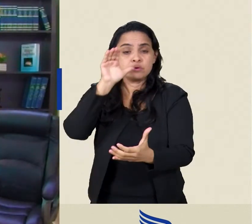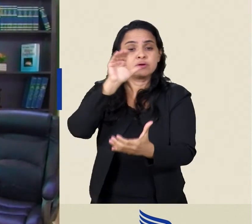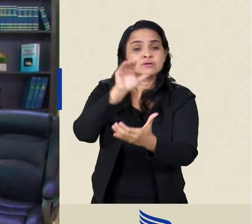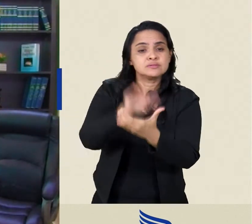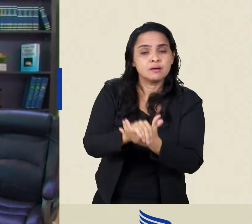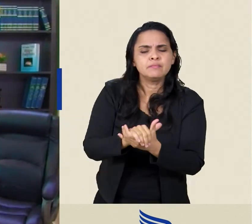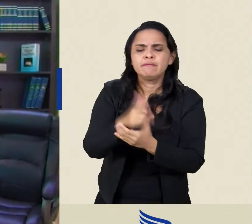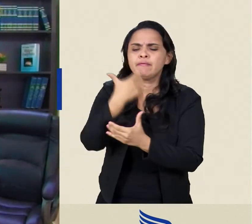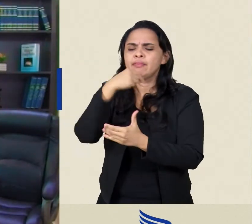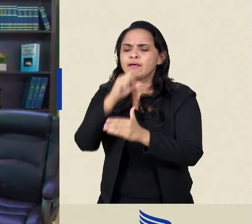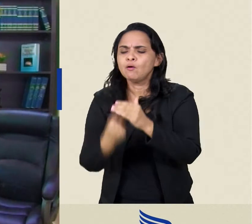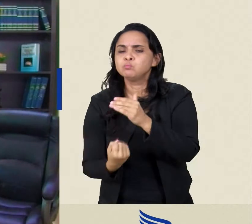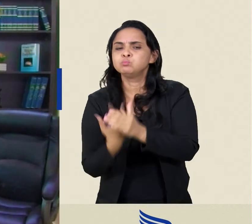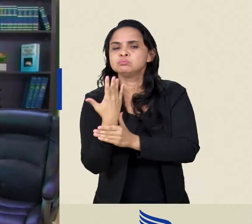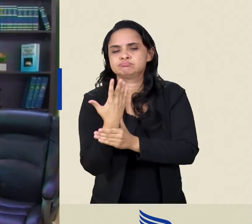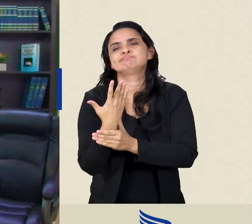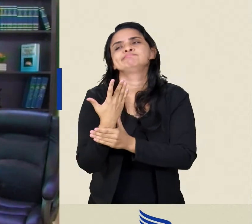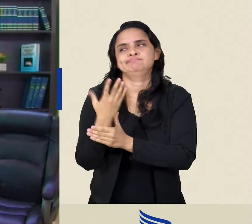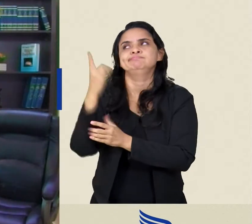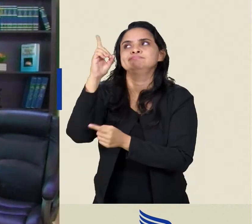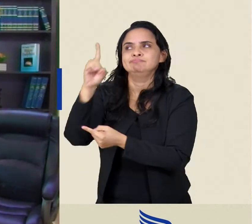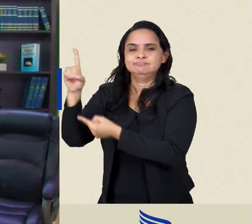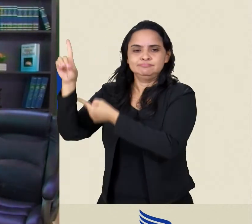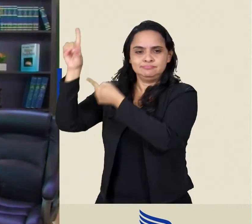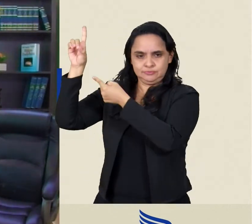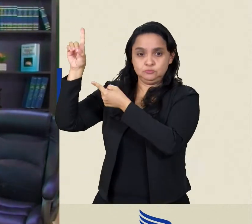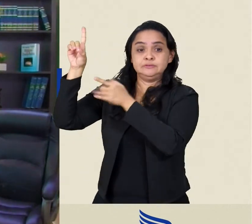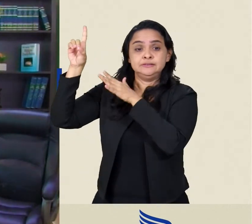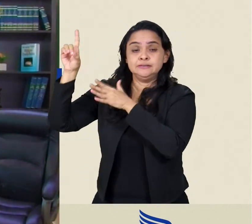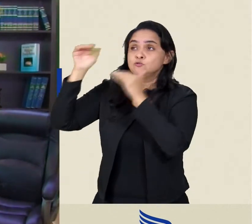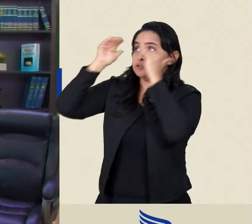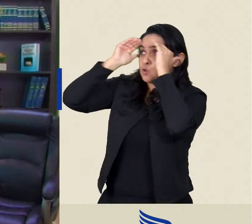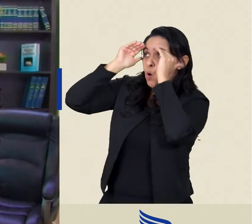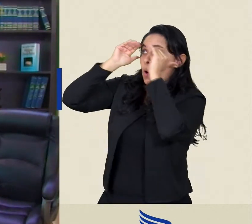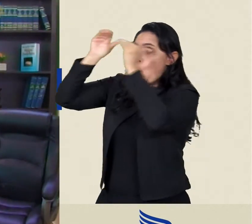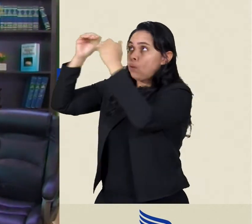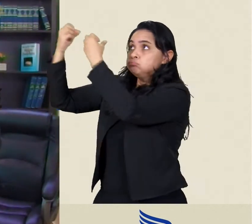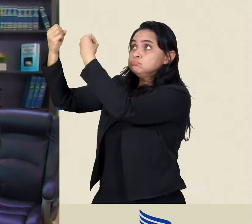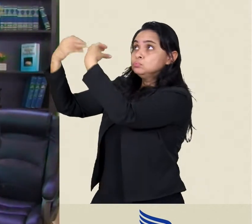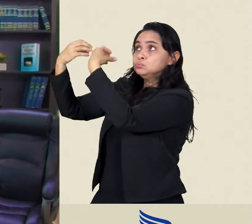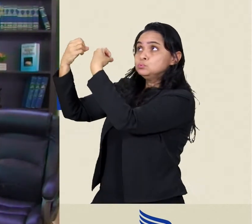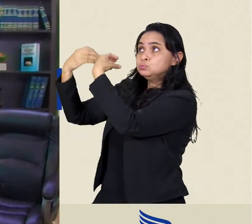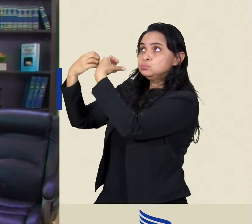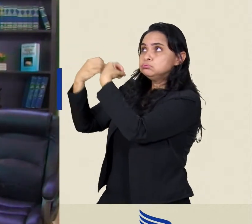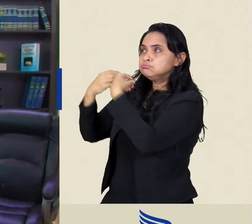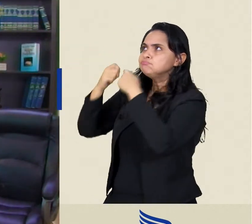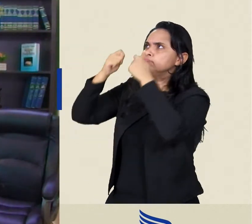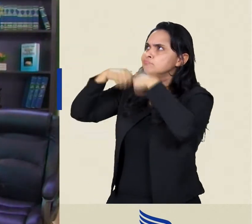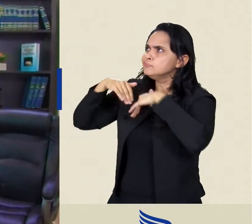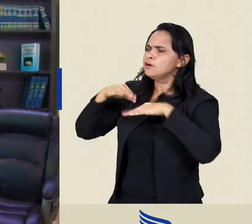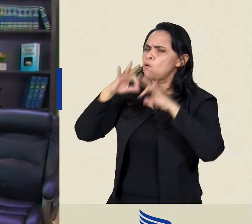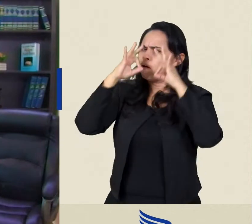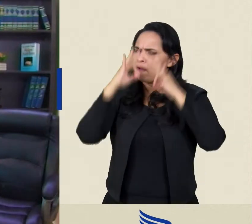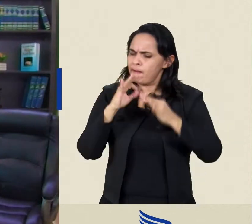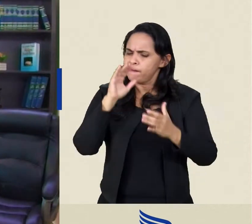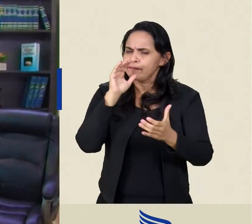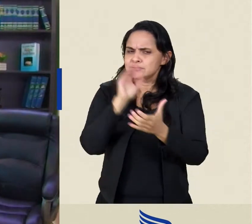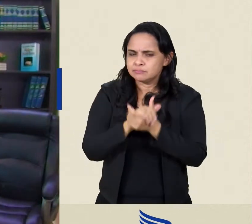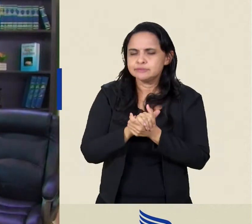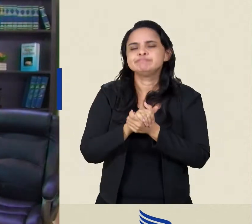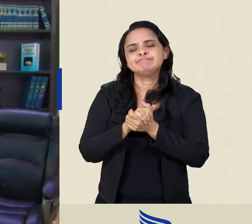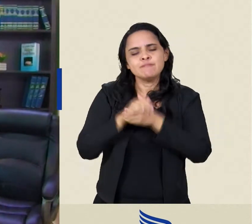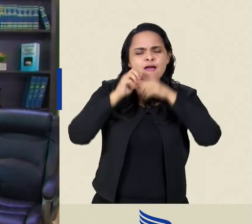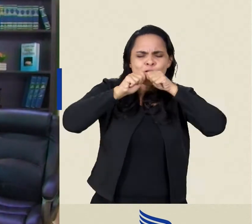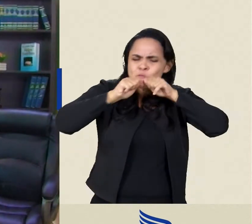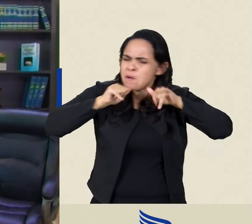pelo próprio Deus, e quando seguimos suas orientações, ele se constitui uma grande bênção para a